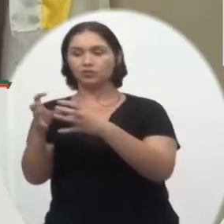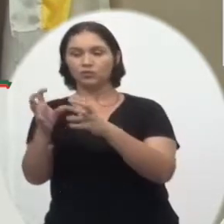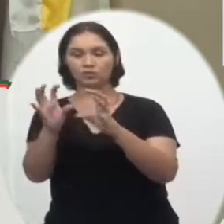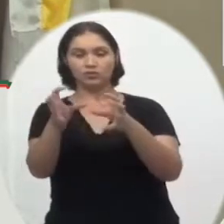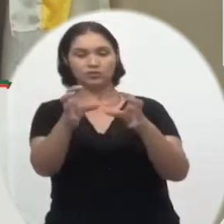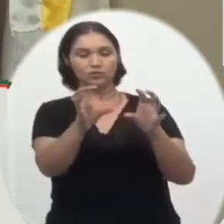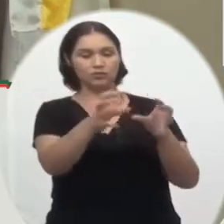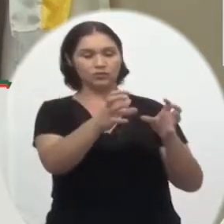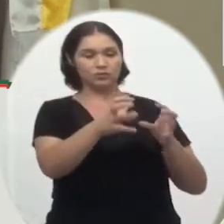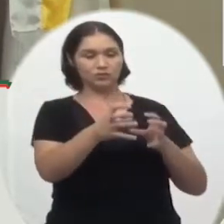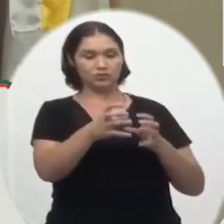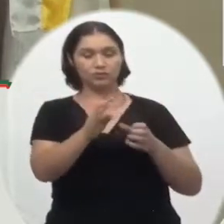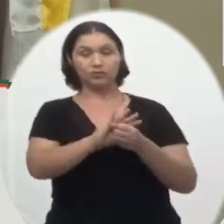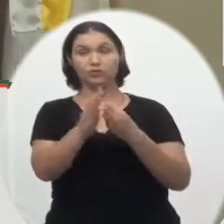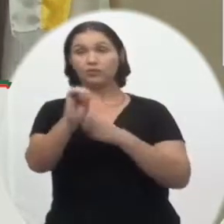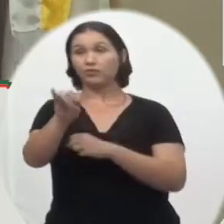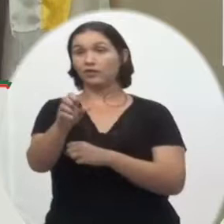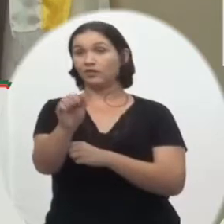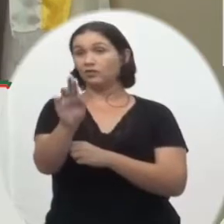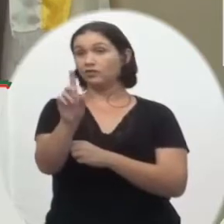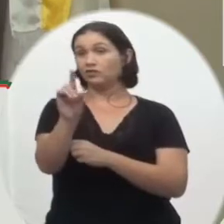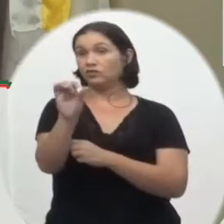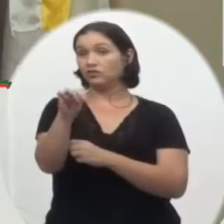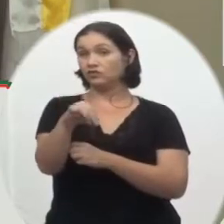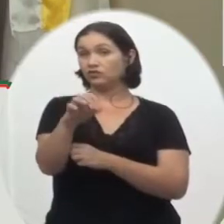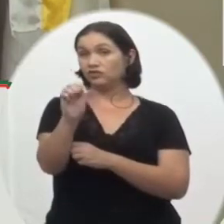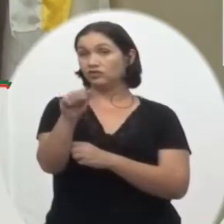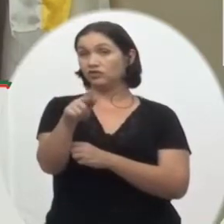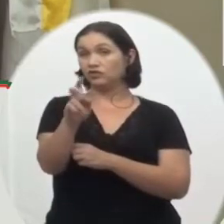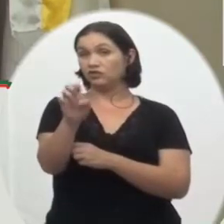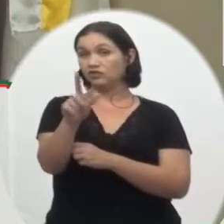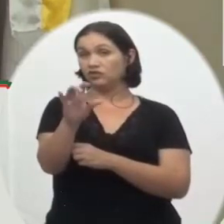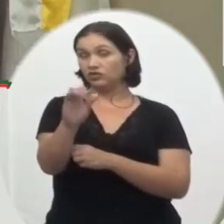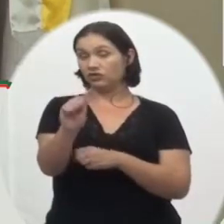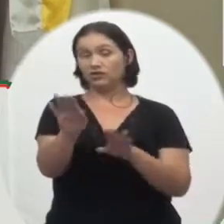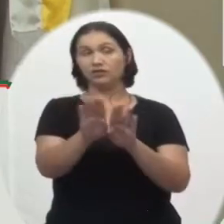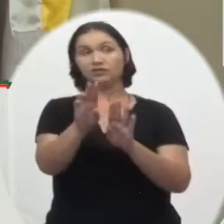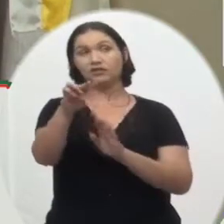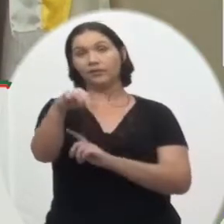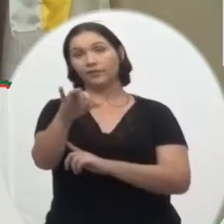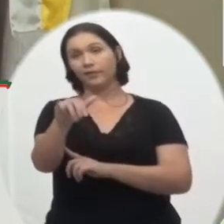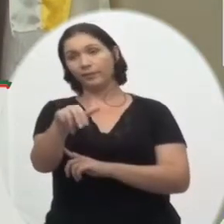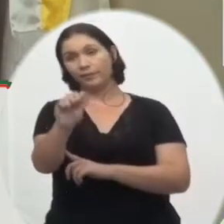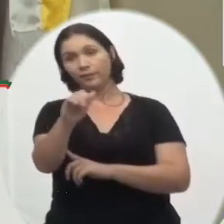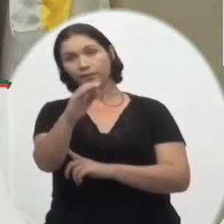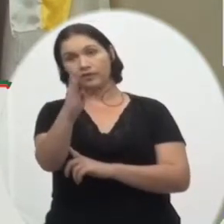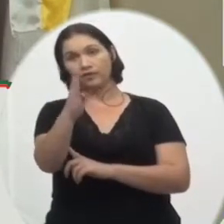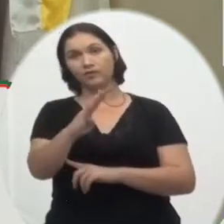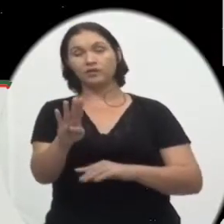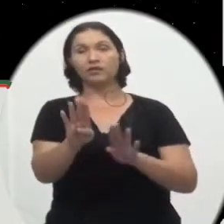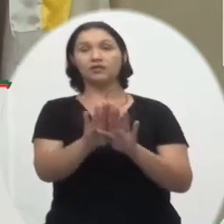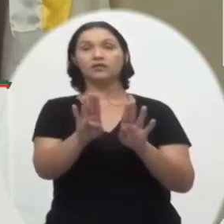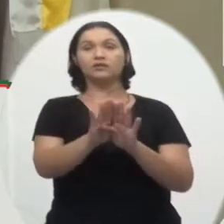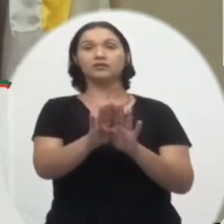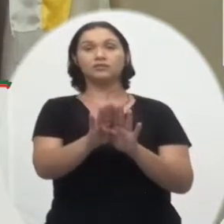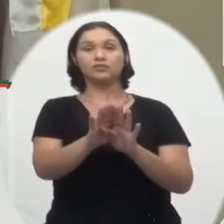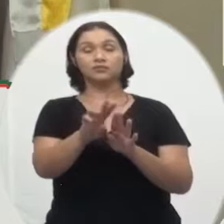Jardim Angélica, no bairro Mina Brasil, no bairro Maria Céu, e essas colônias são ilegais.